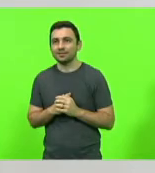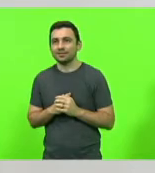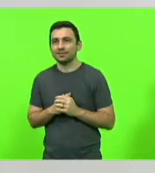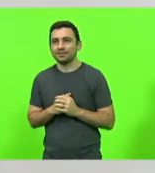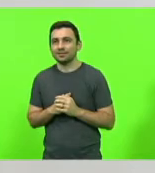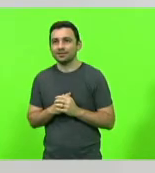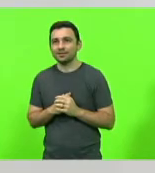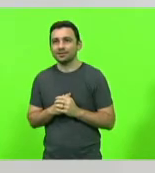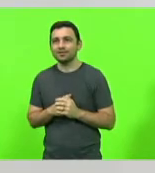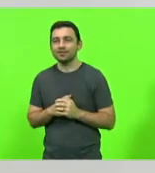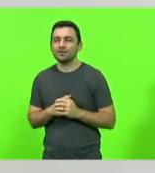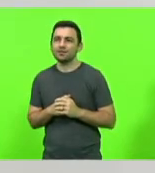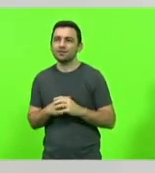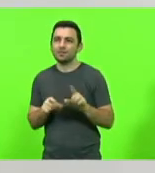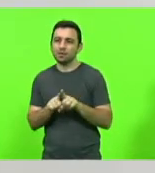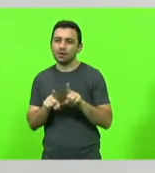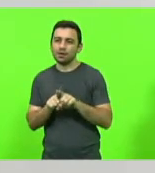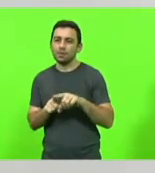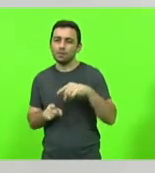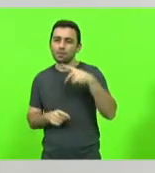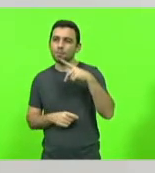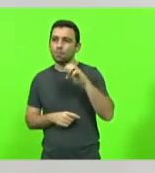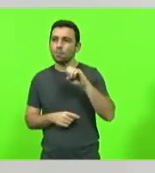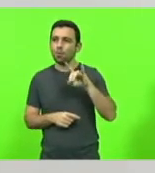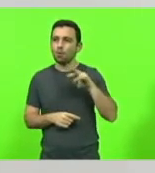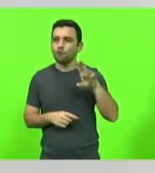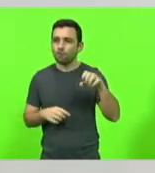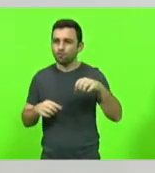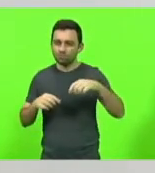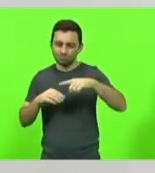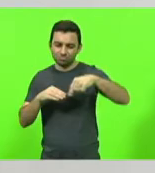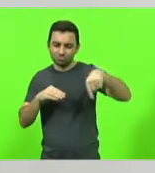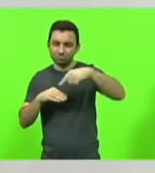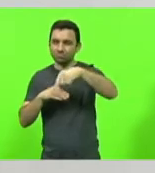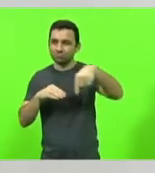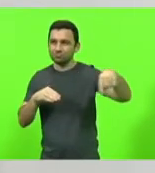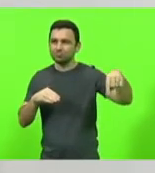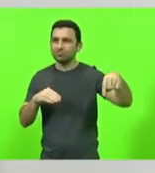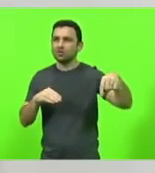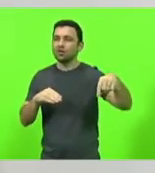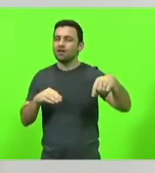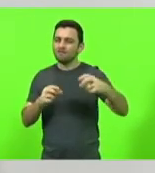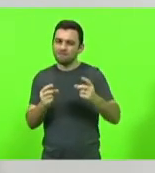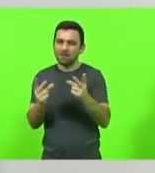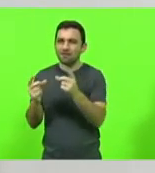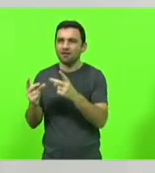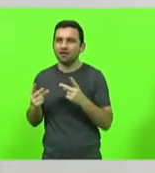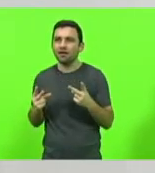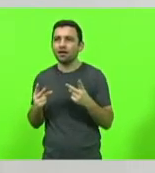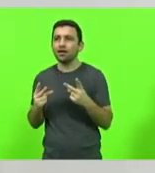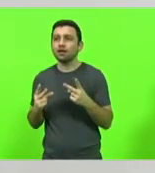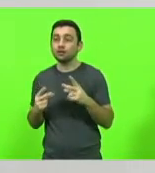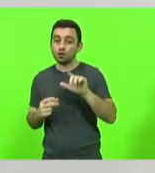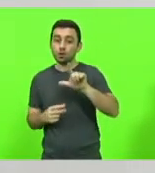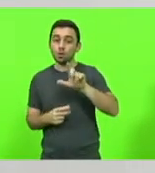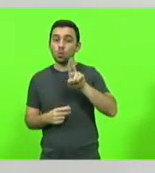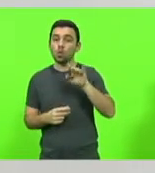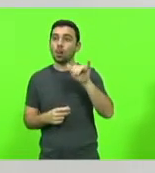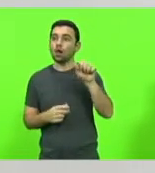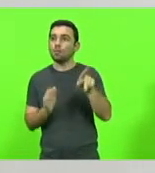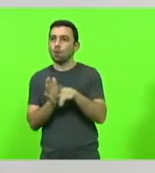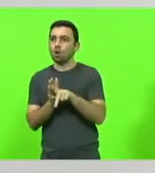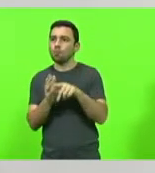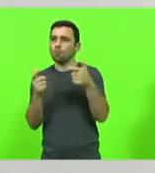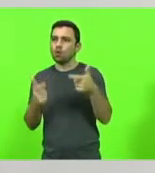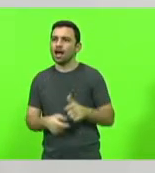E aí, polvo, eles vendem tentáculo de polvo, mas, na verdade, de lula gigante do Chile.